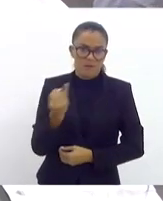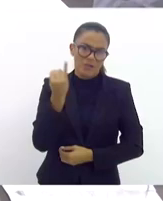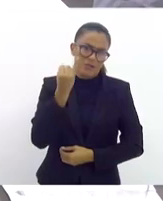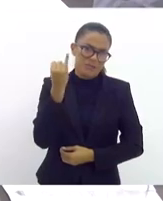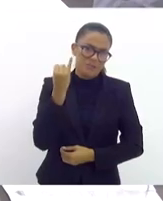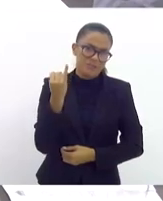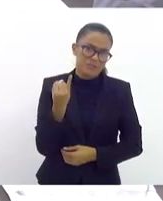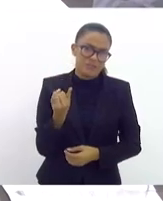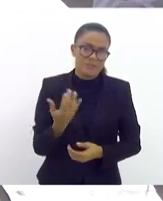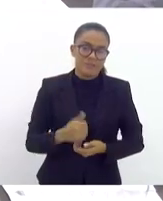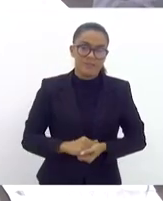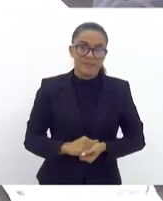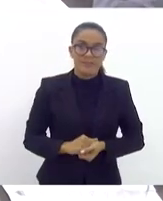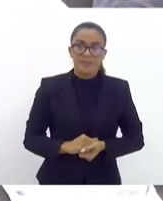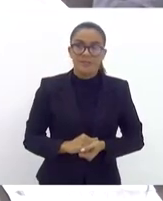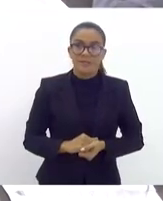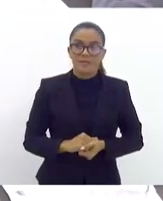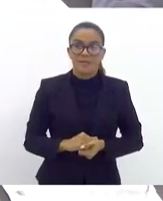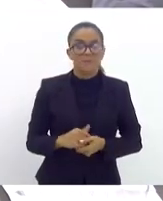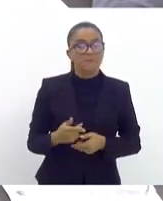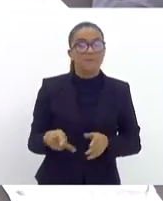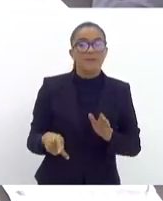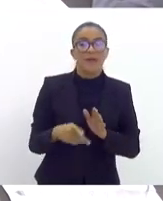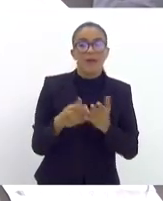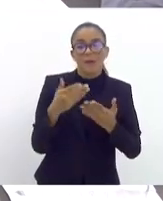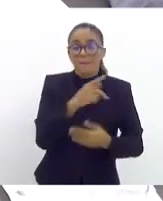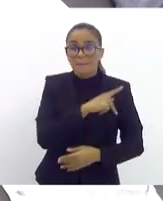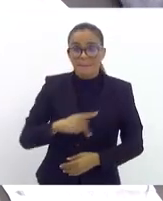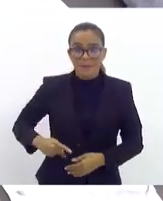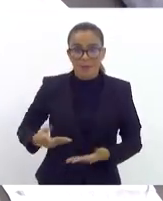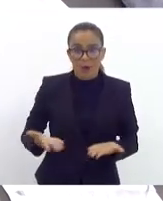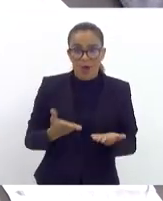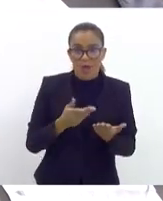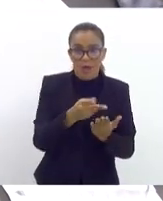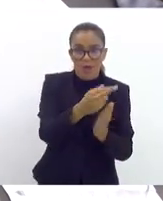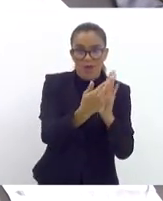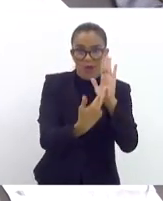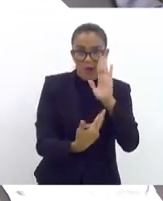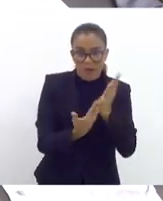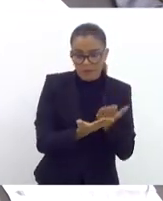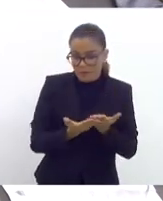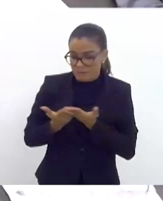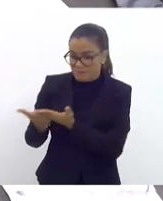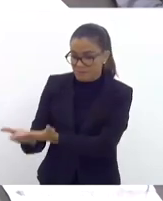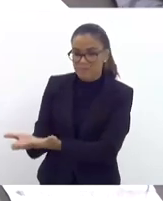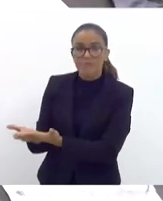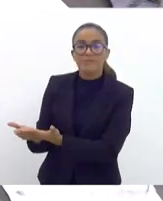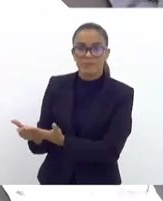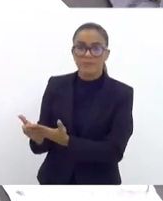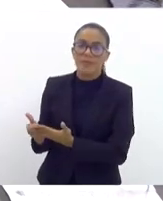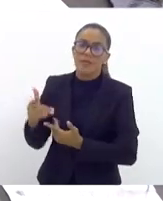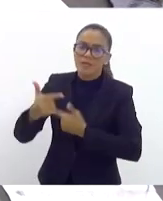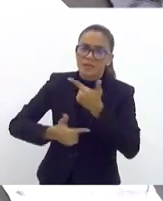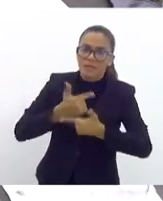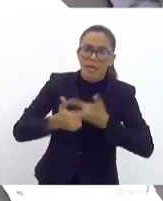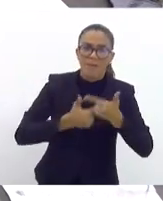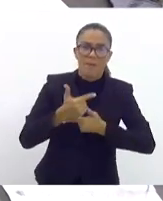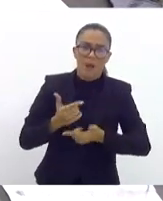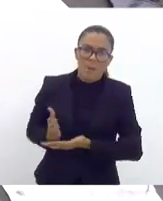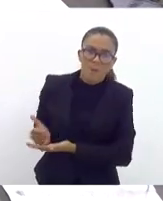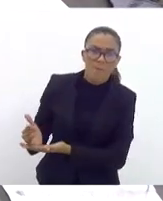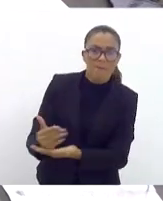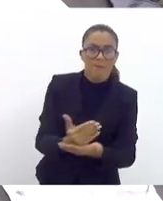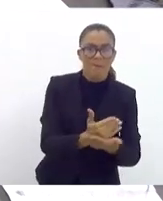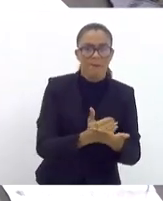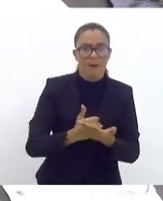que a qualidade da casa Presidente passar suas mãos aqui o relatório de produtividade da ccj com os números